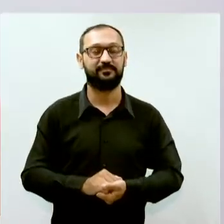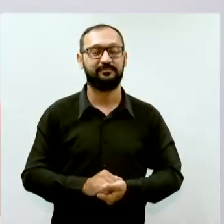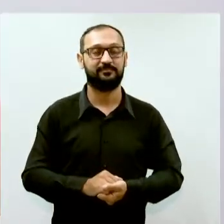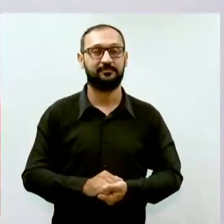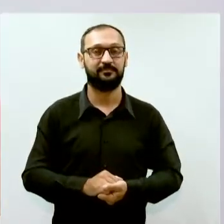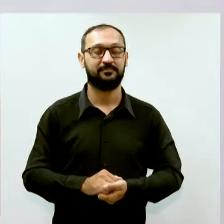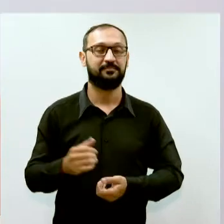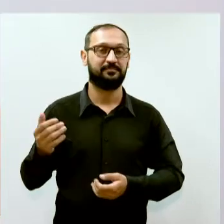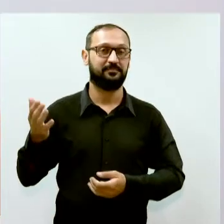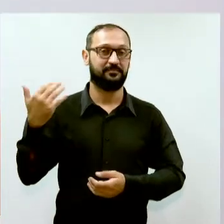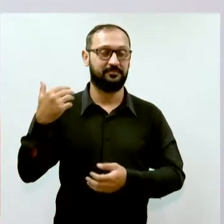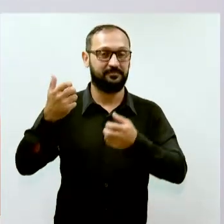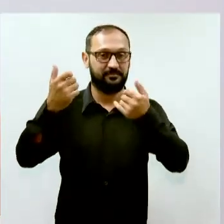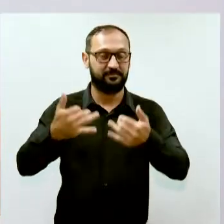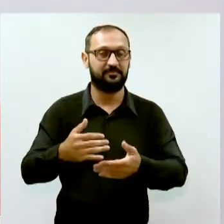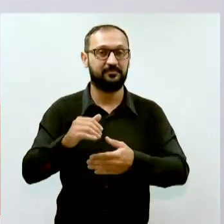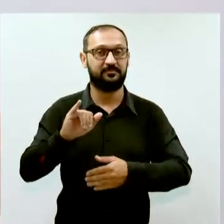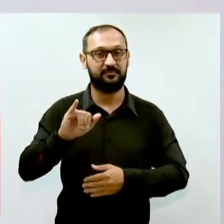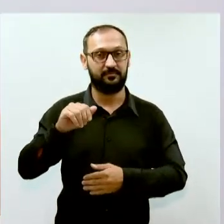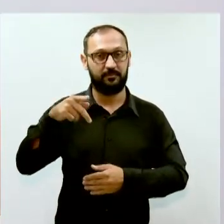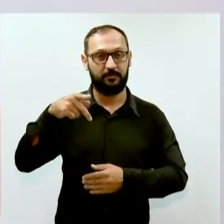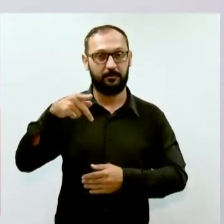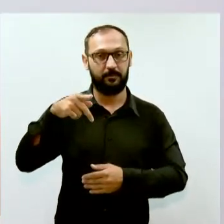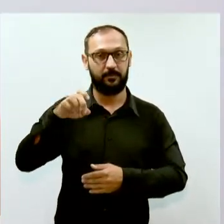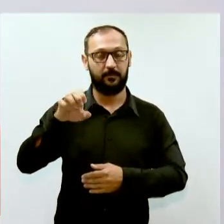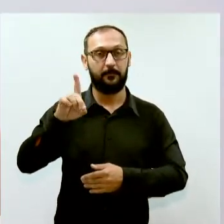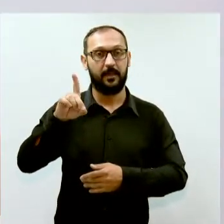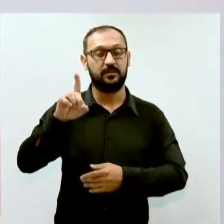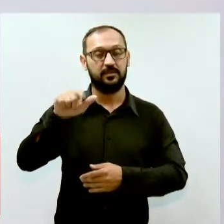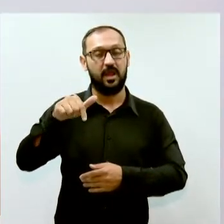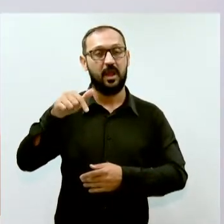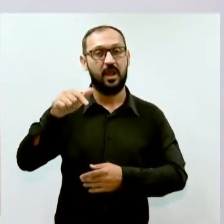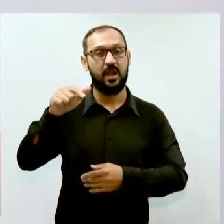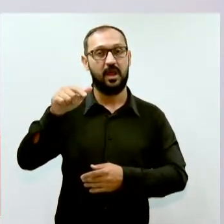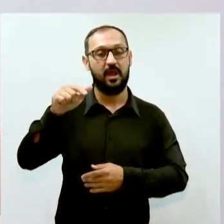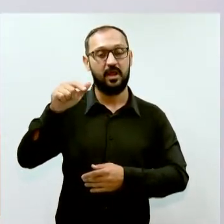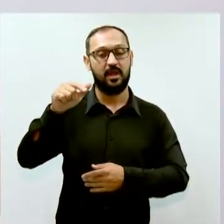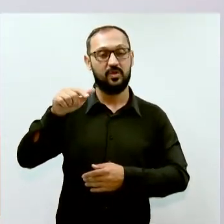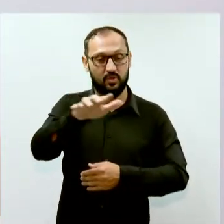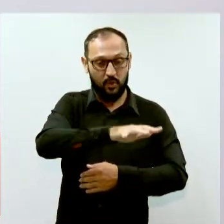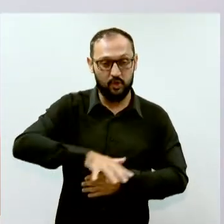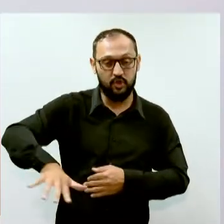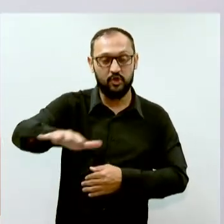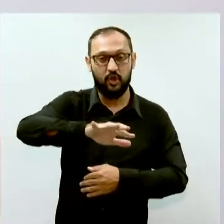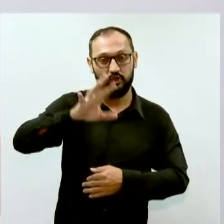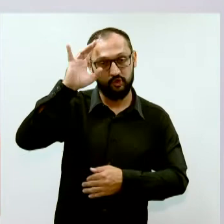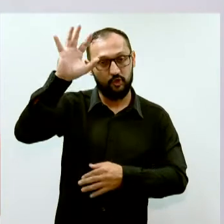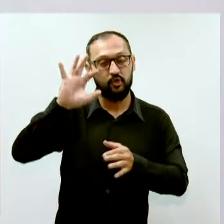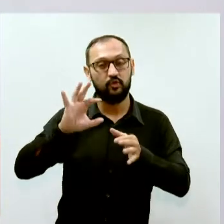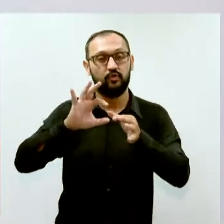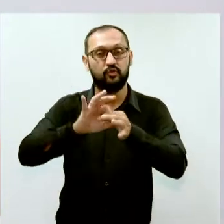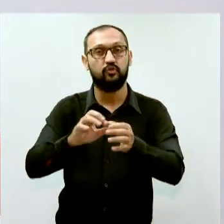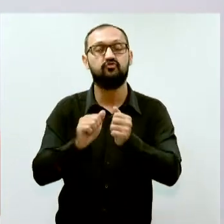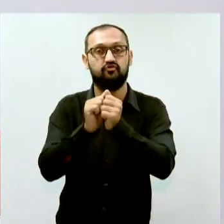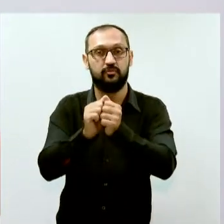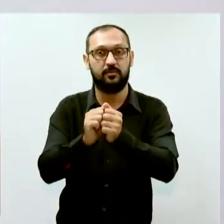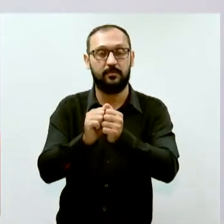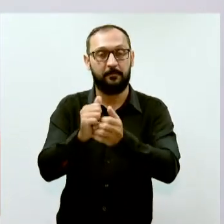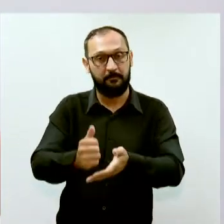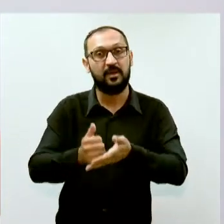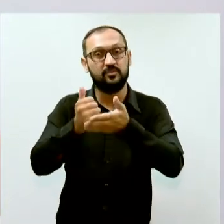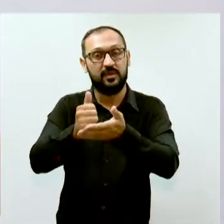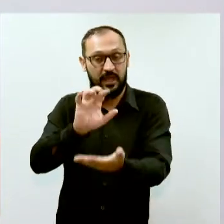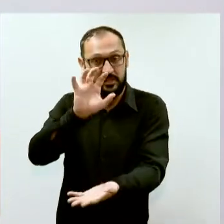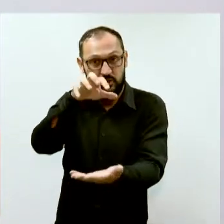Então, como eu disse anteriormente, né, o IPED ele é resultado de um sonho coletivo e a gente visa dar protagonismo para as